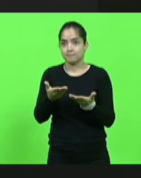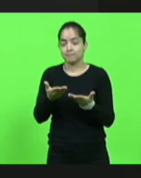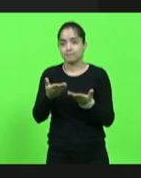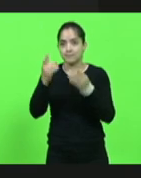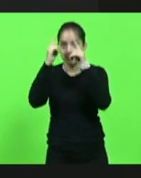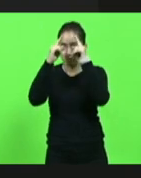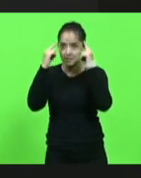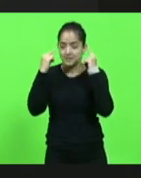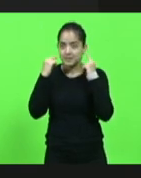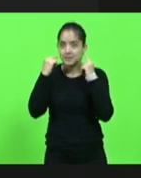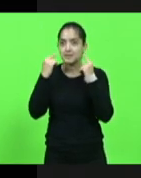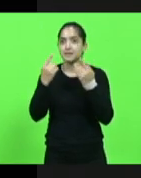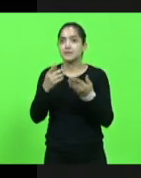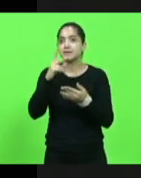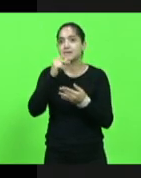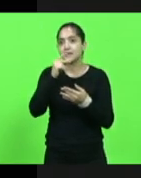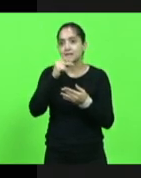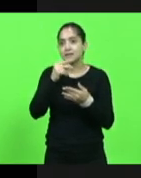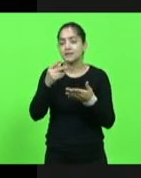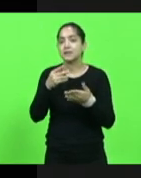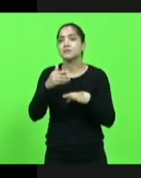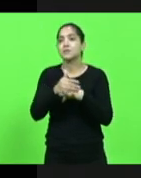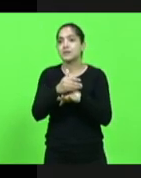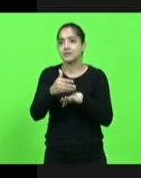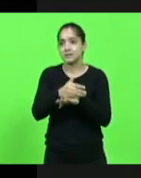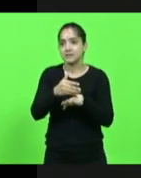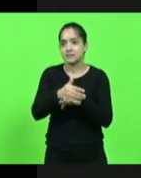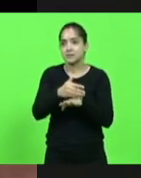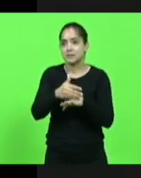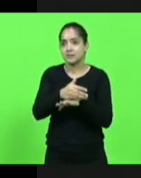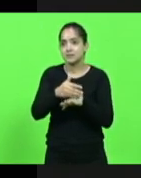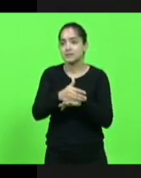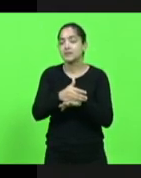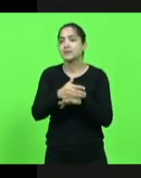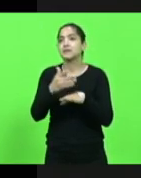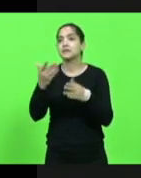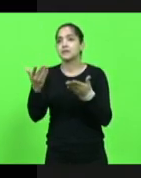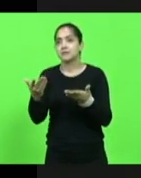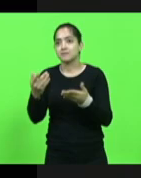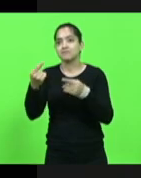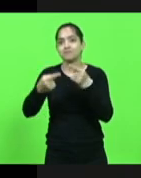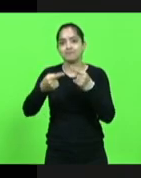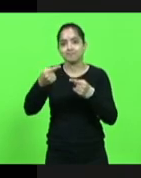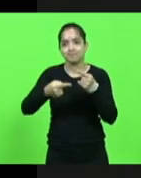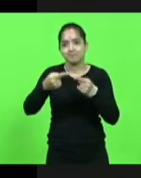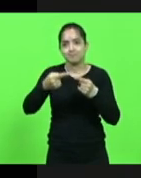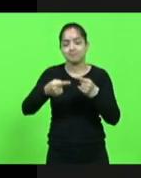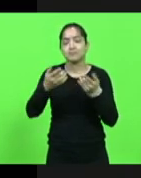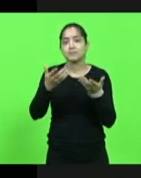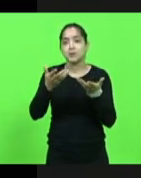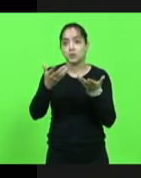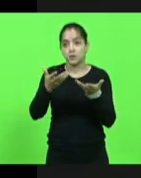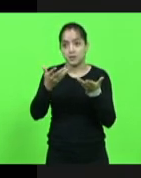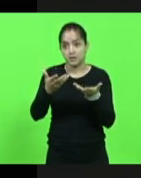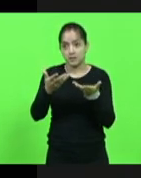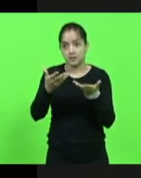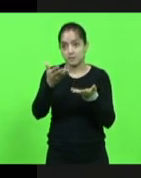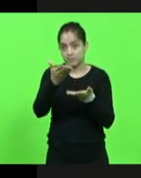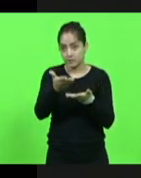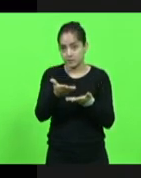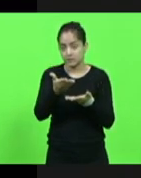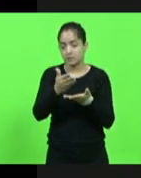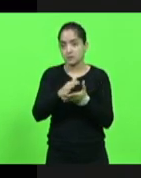nós participamos tanto quanto da discussão, né? Eu quero dizer a Vossa